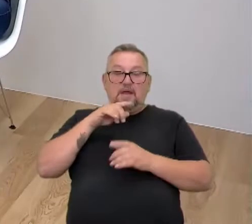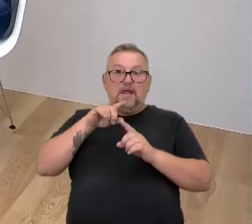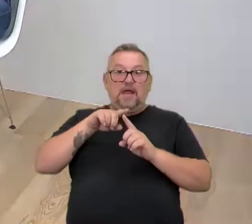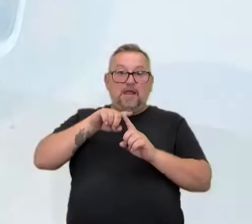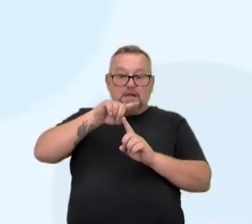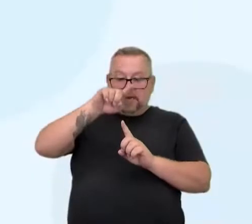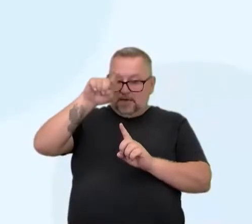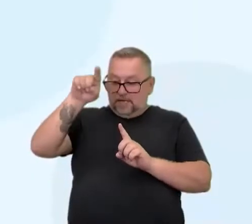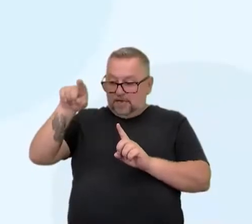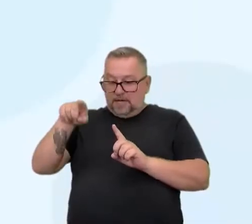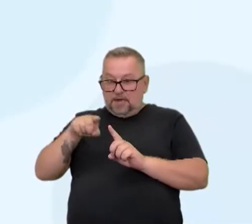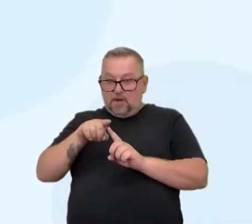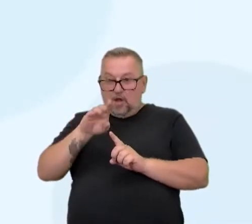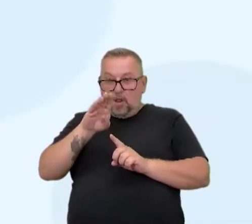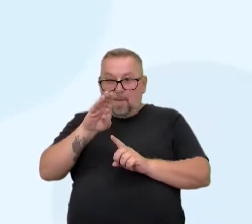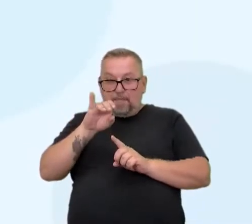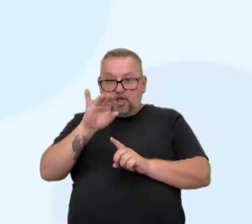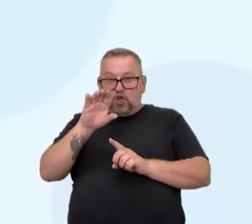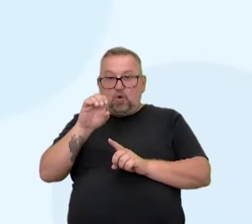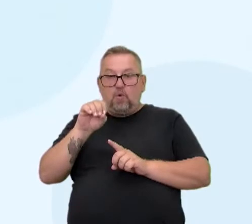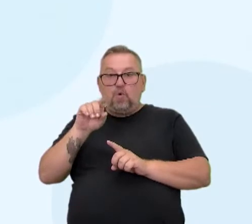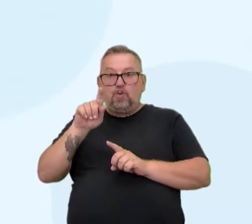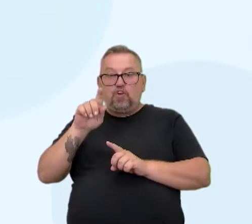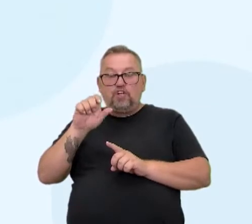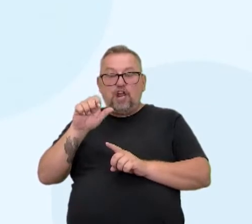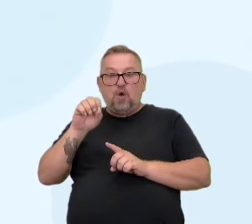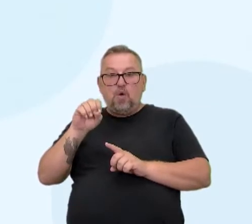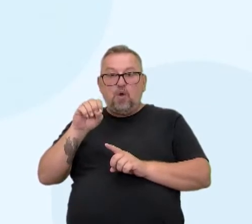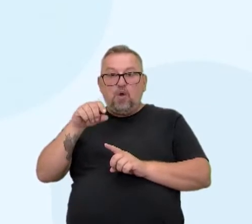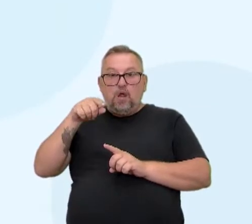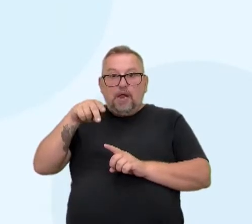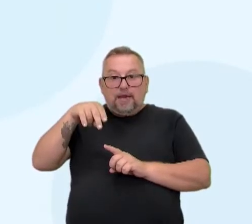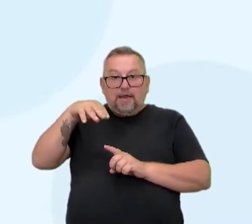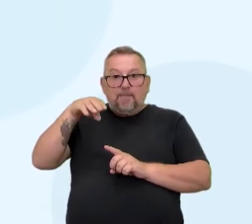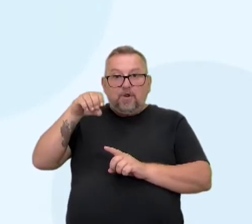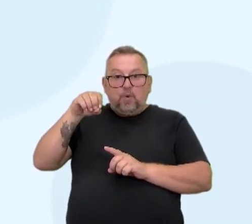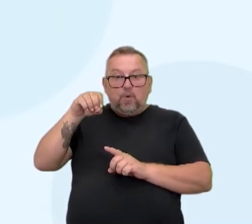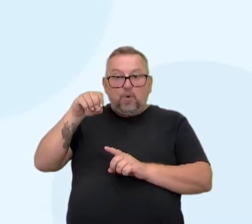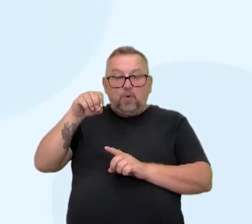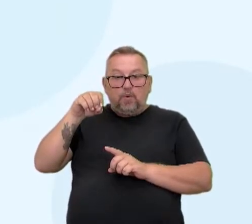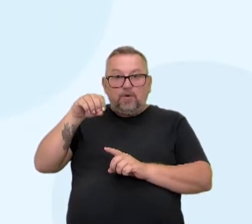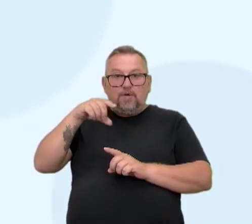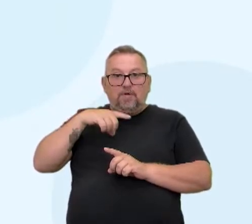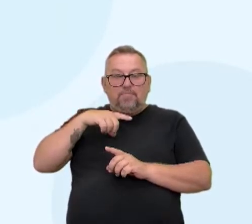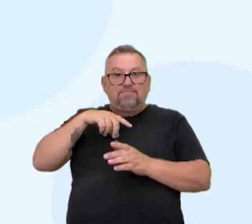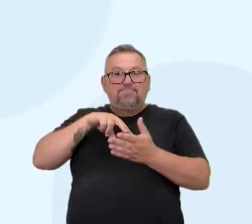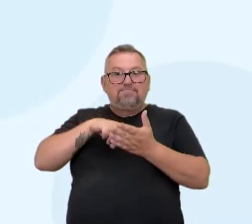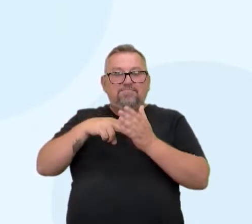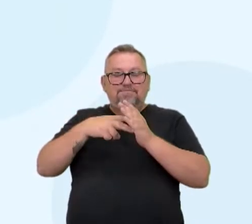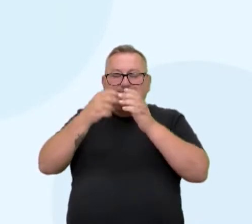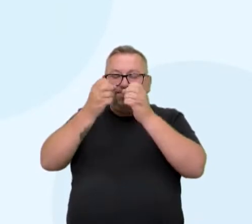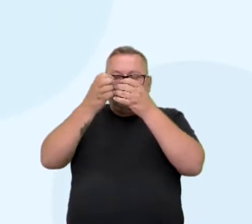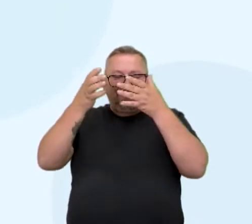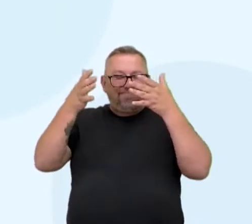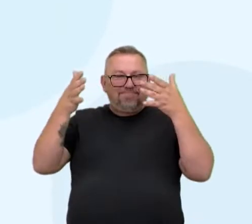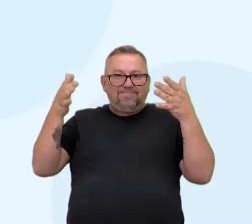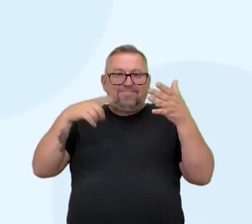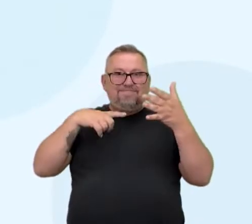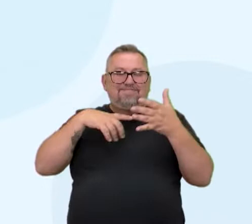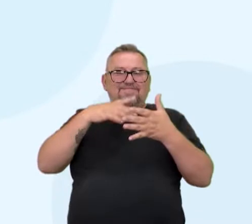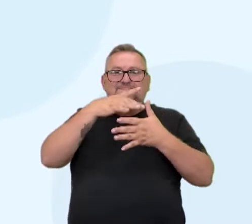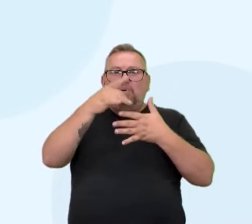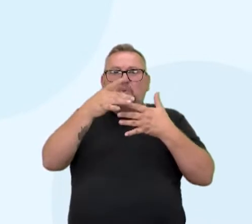ciclos biogeoquímicos a partir de interferência humana, já está aqui muito claro a